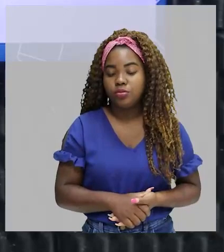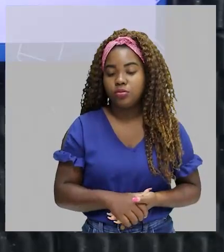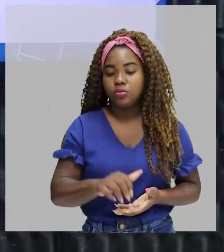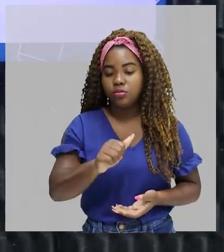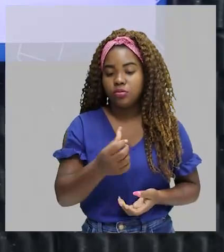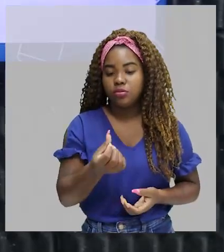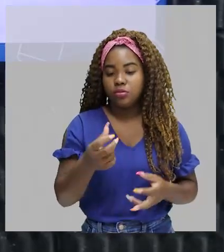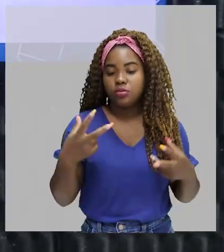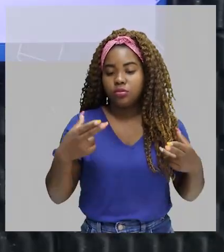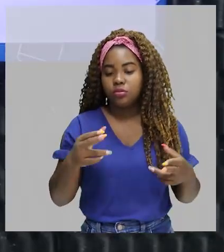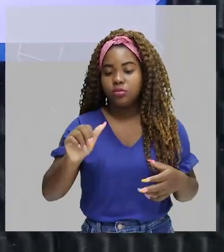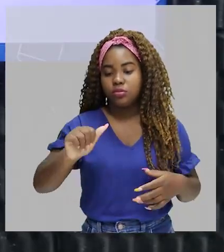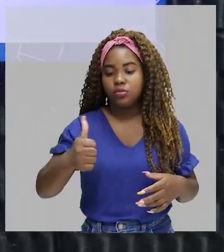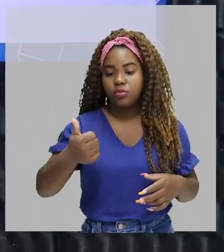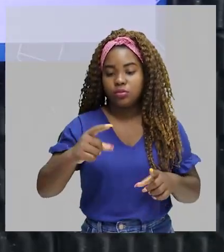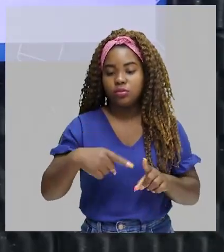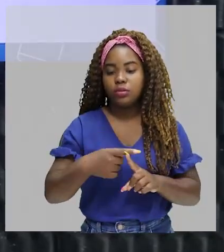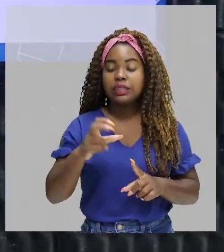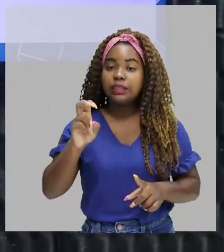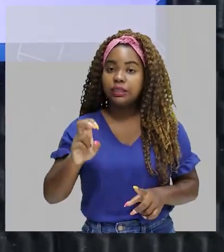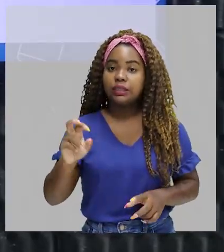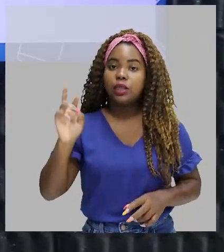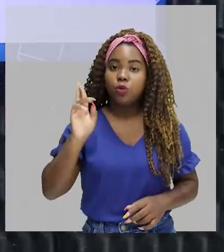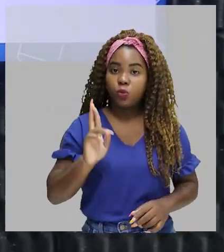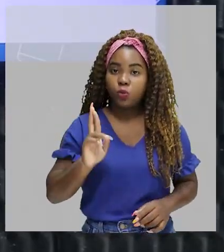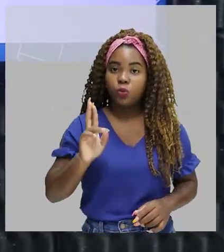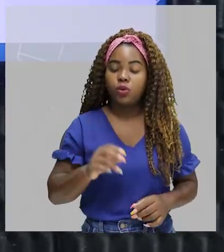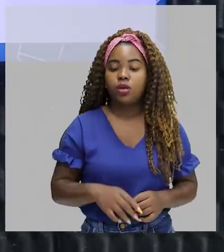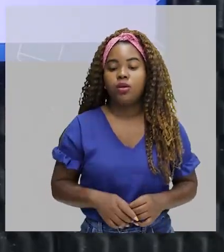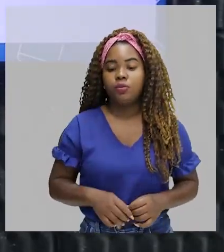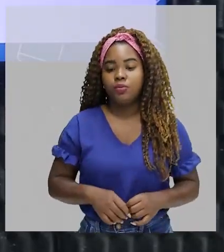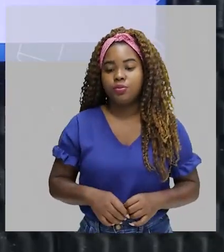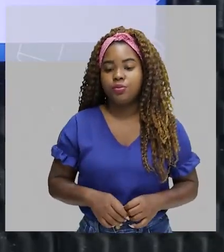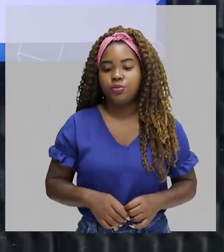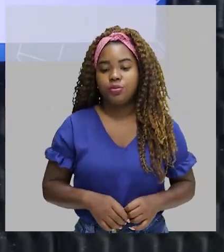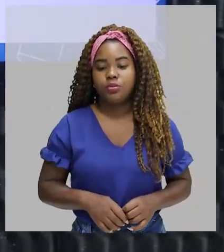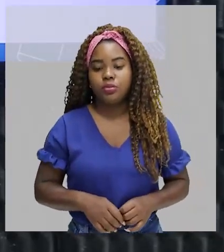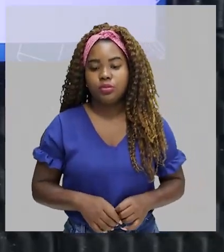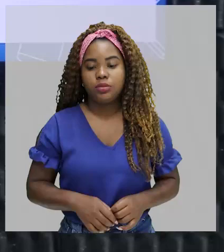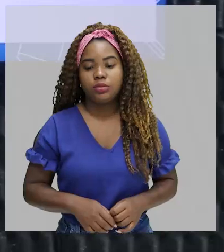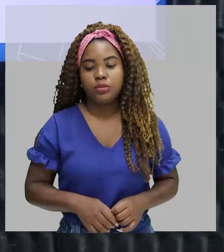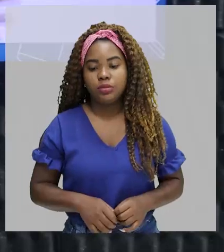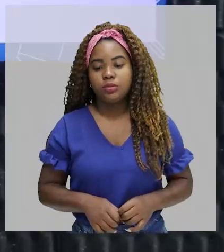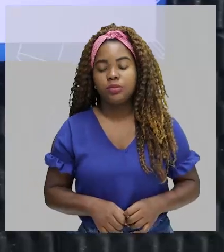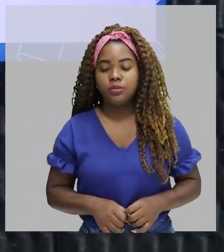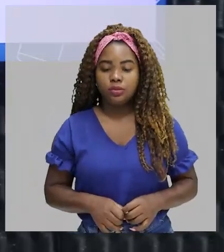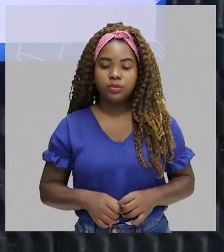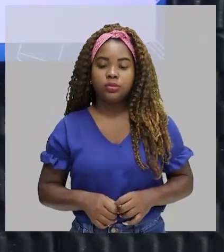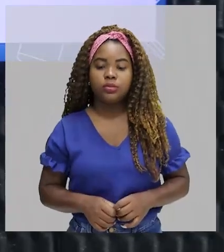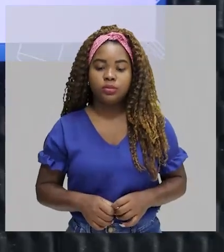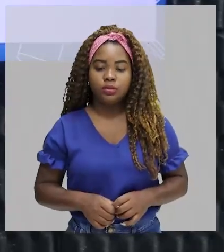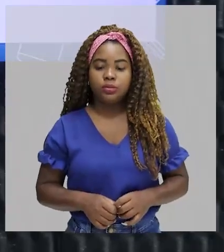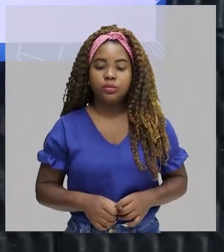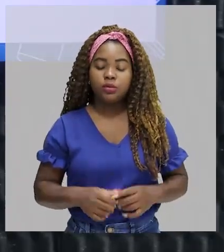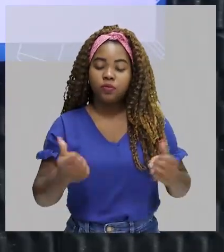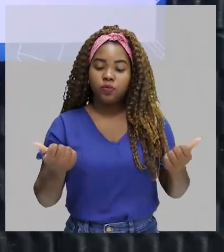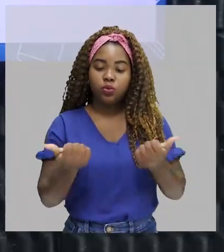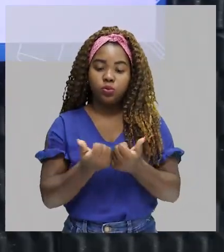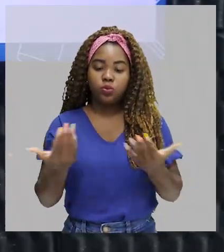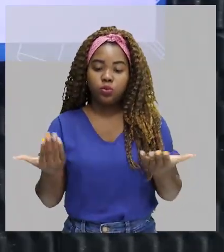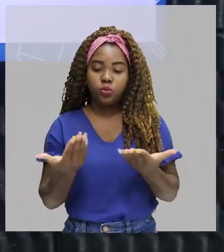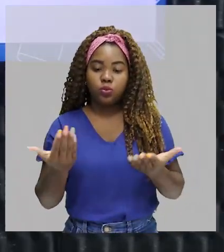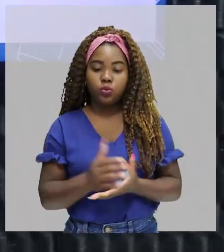A6 é A1 mais 6 menos 1, que dá 5. Vezes a razão. Vou